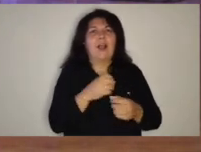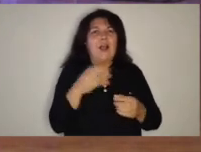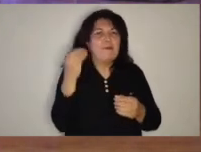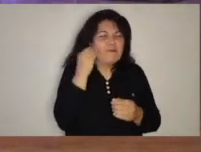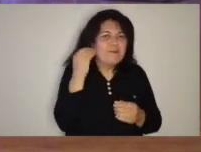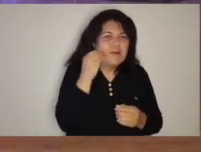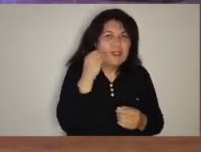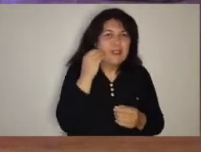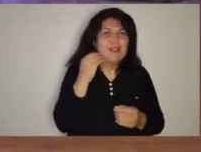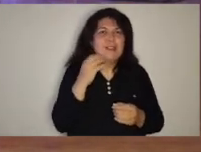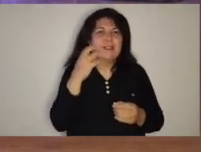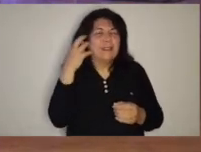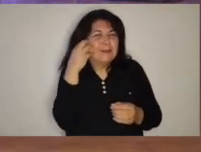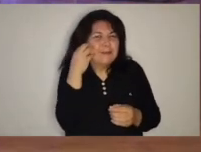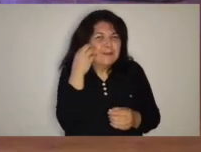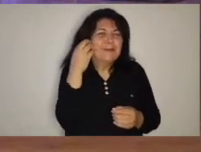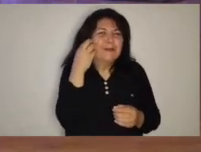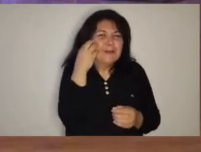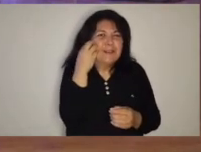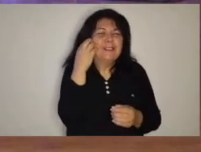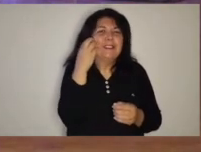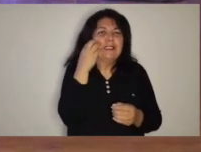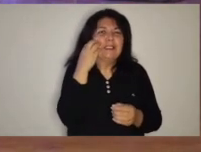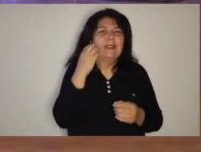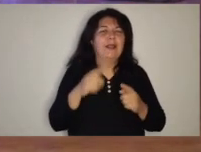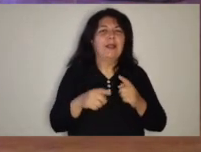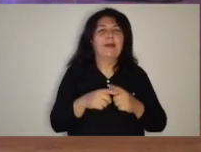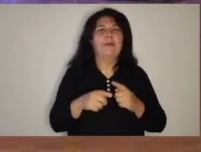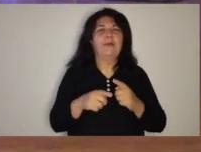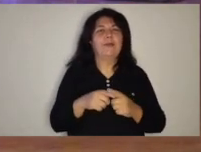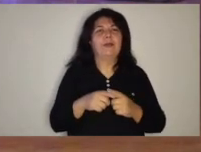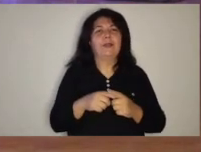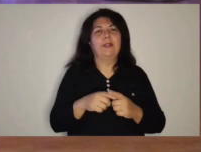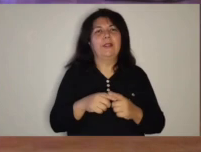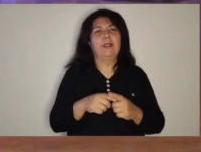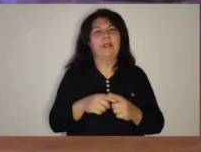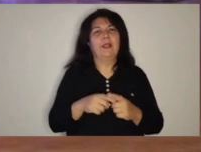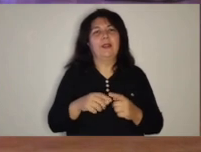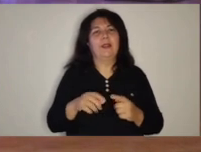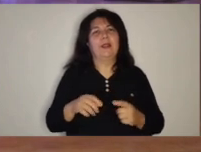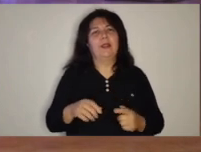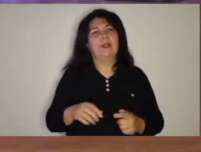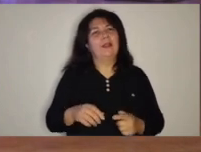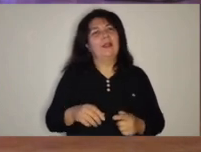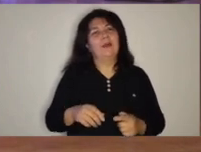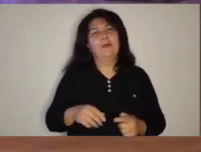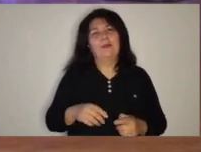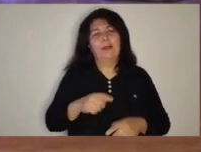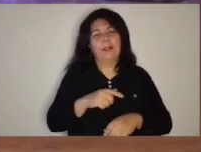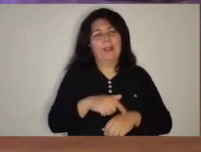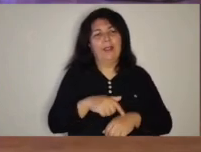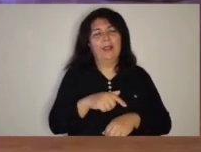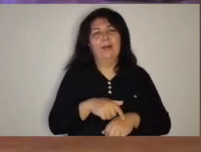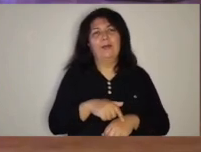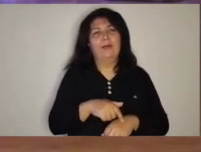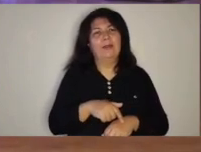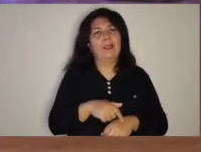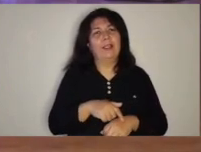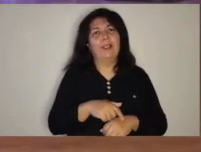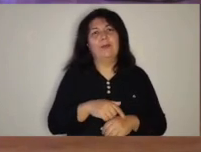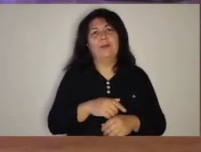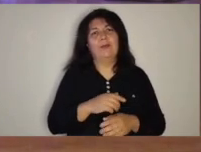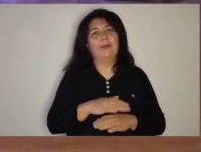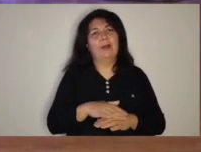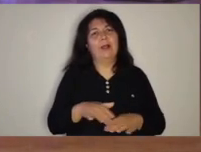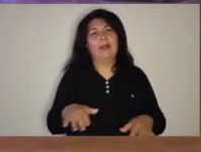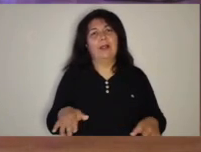preciso, dá uns tapinhas nele, irmãos, para corrigir. Mas curta. Porque logo, logo, irmãos, eles vão embora.